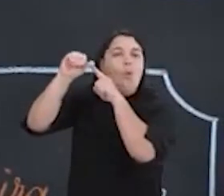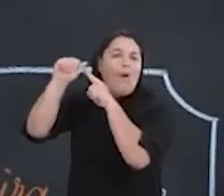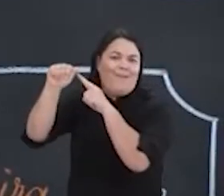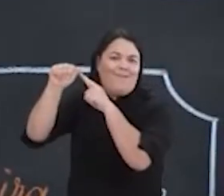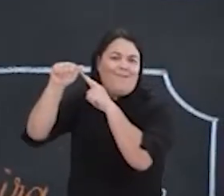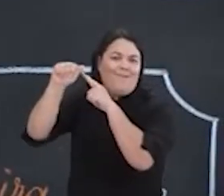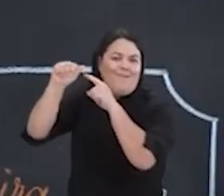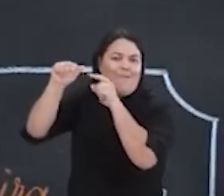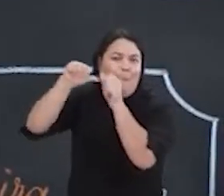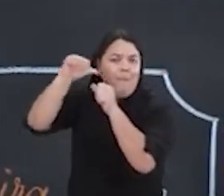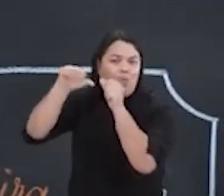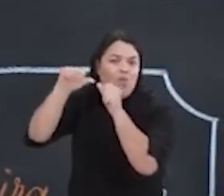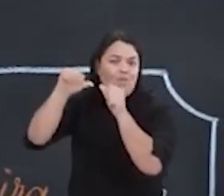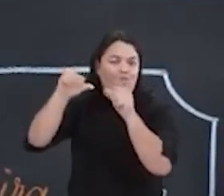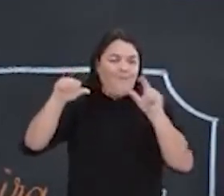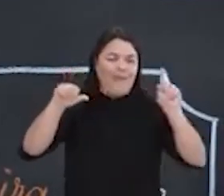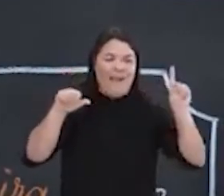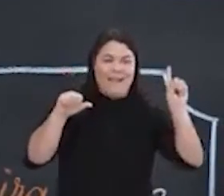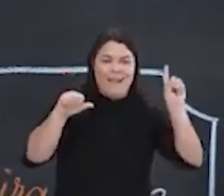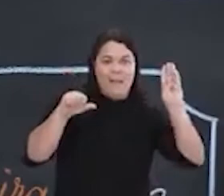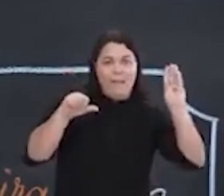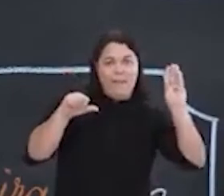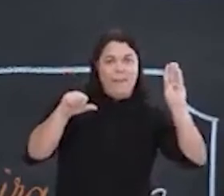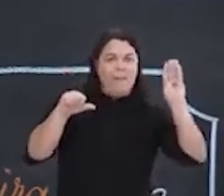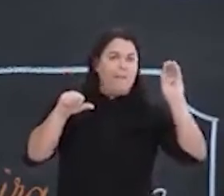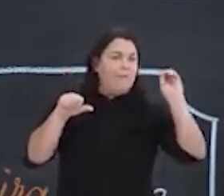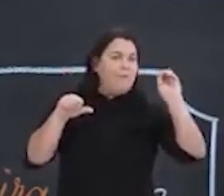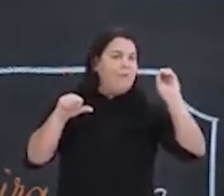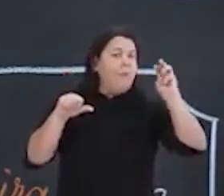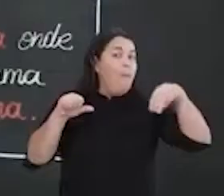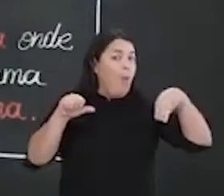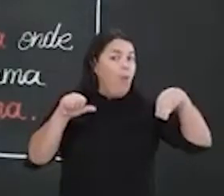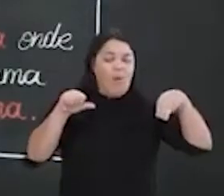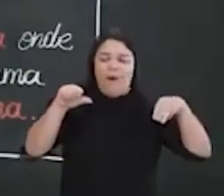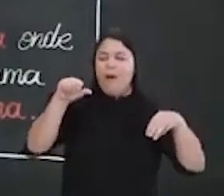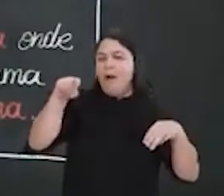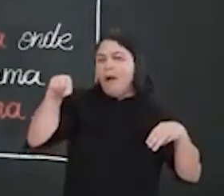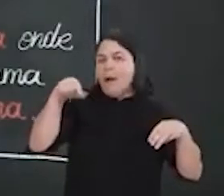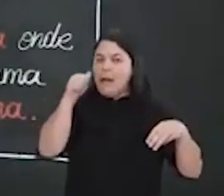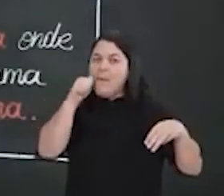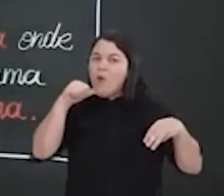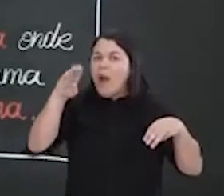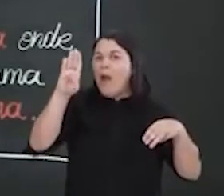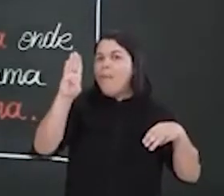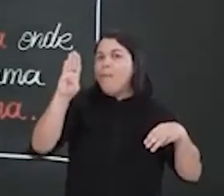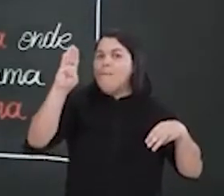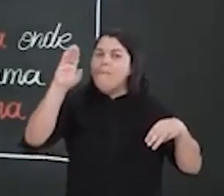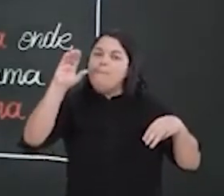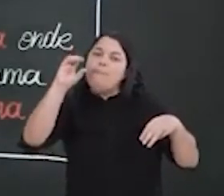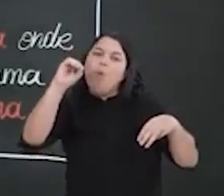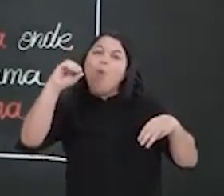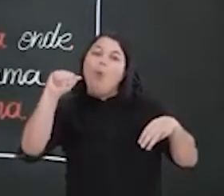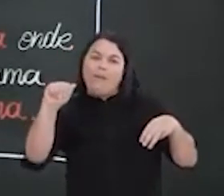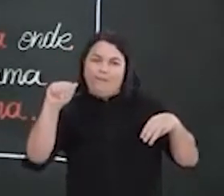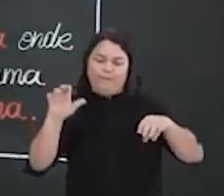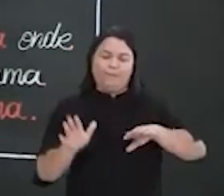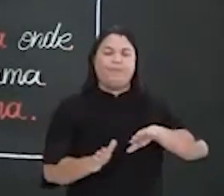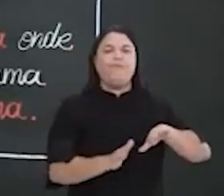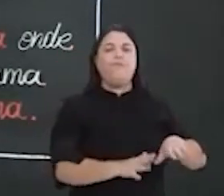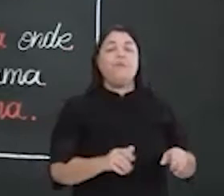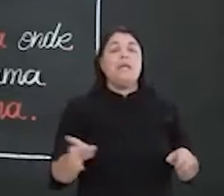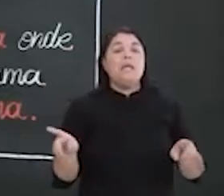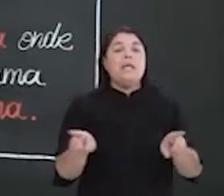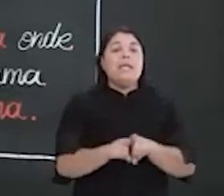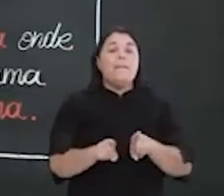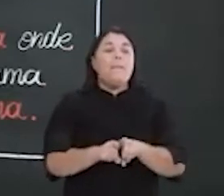torna um adjetivo biforme, ok? Guarda isso. Um outro tipo de adjetivo muito comum é o adjetivo pátrio, também chamado